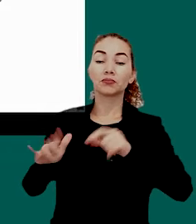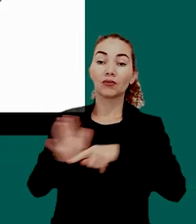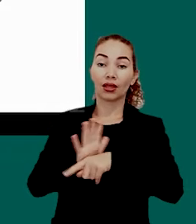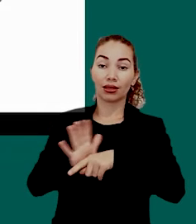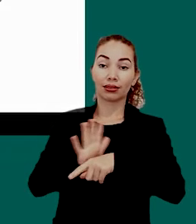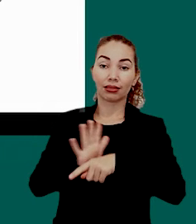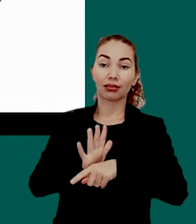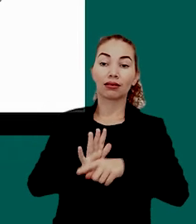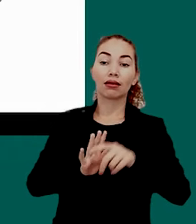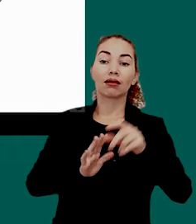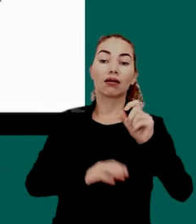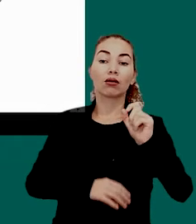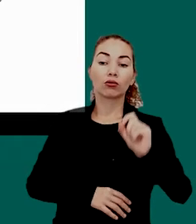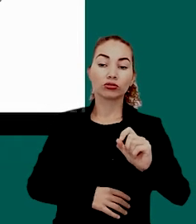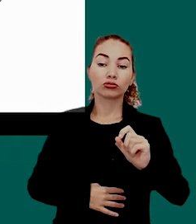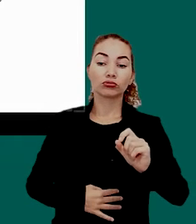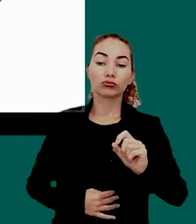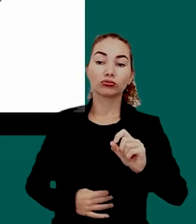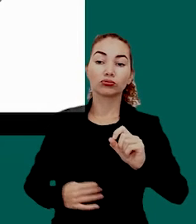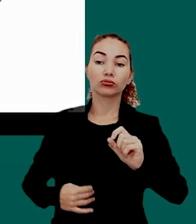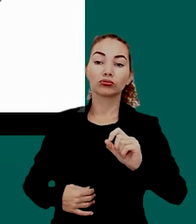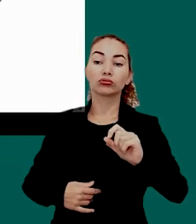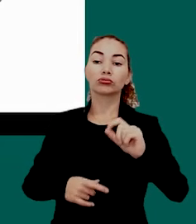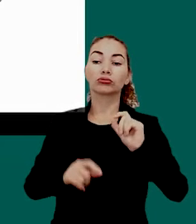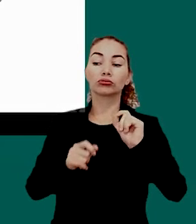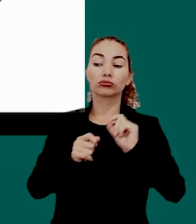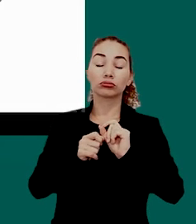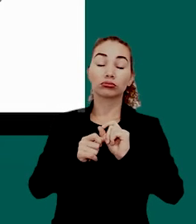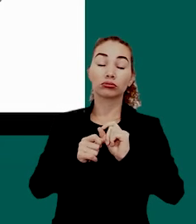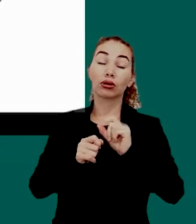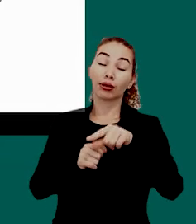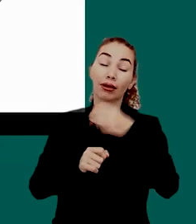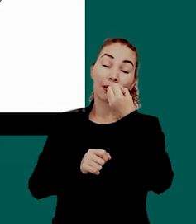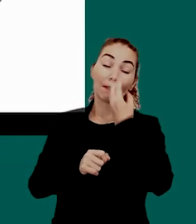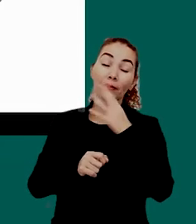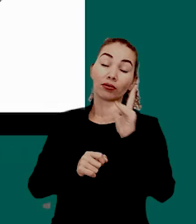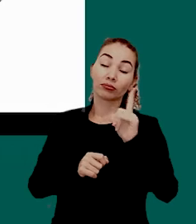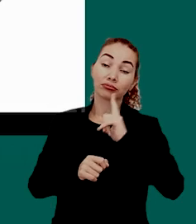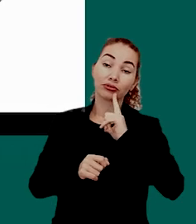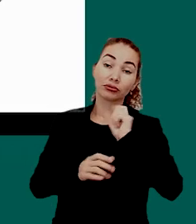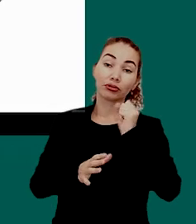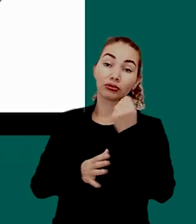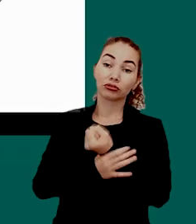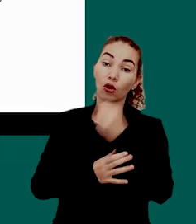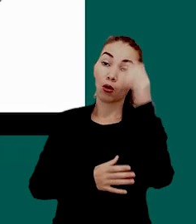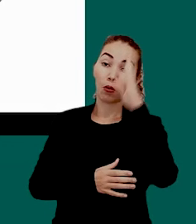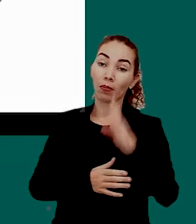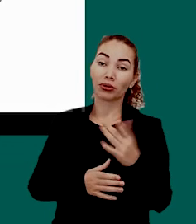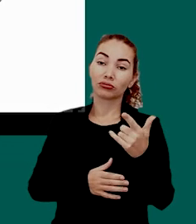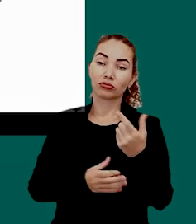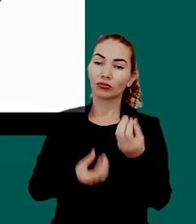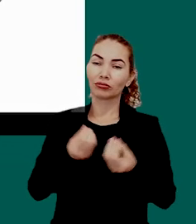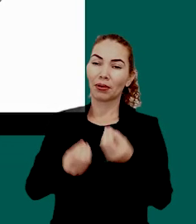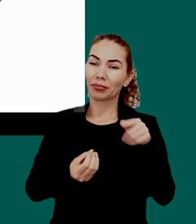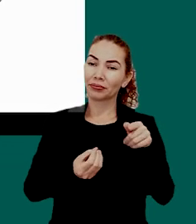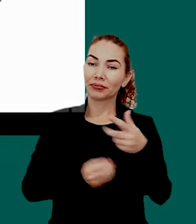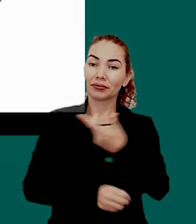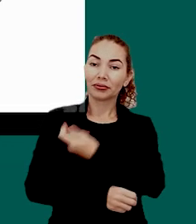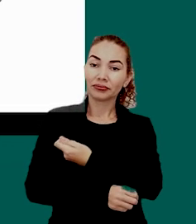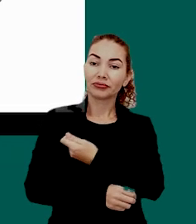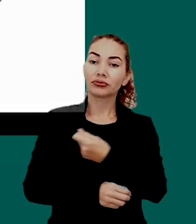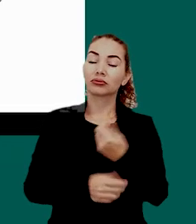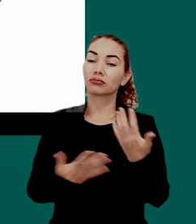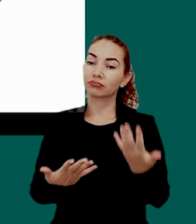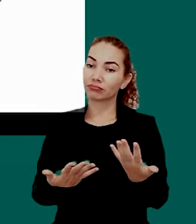da Sputnik V, como a gente vai ver aqui, que mostravam que era uma vacina eficaz e segura. Então, até então, o Brasil não flertava muito com essa vacina,